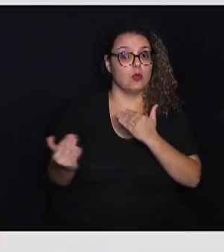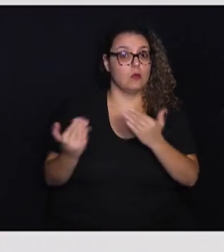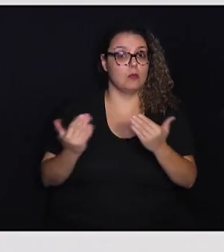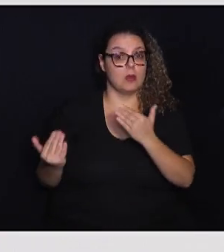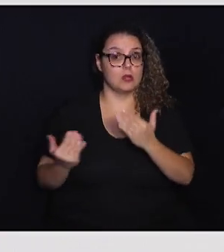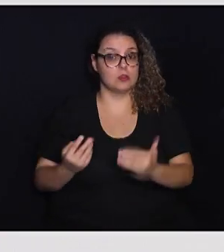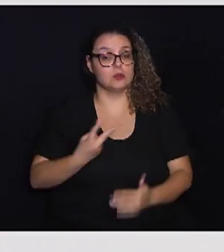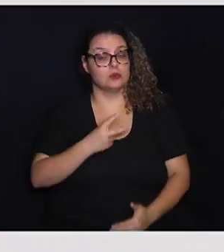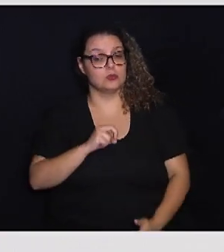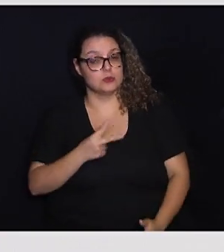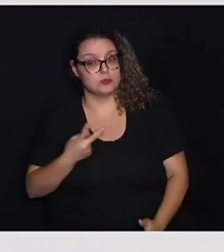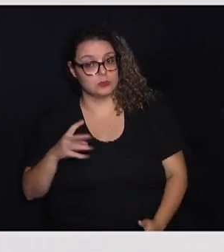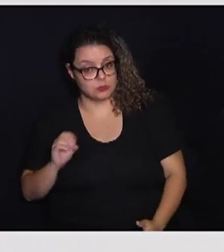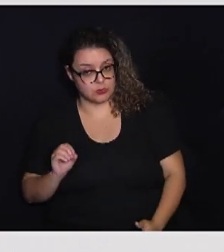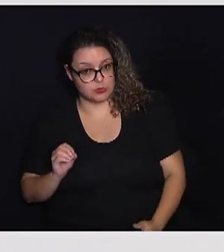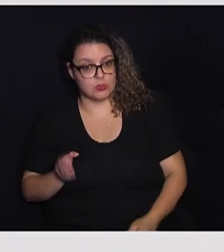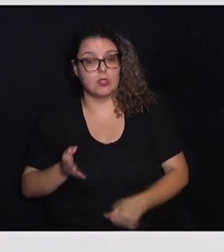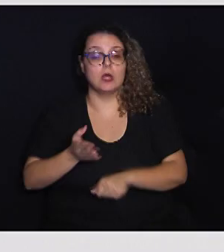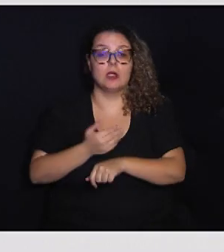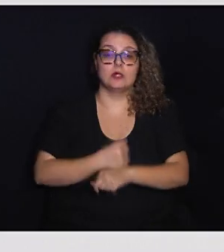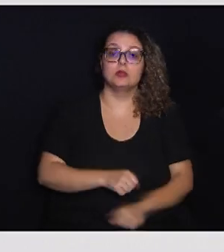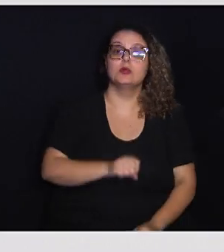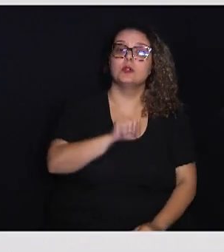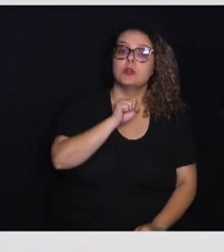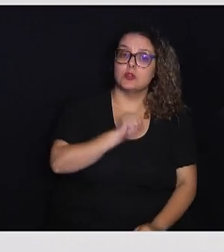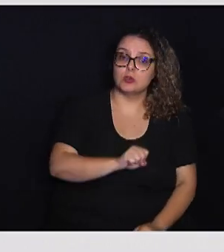2020. Antes,